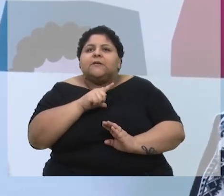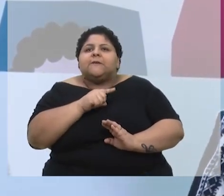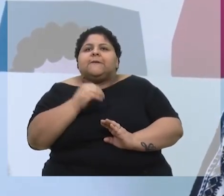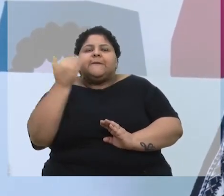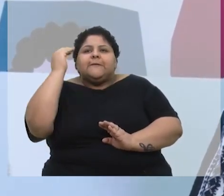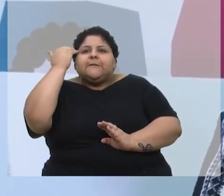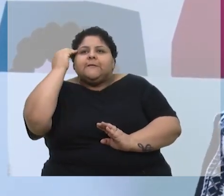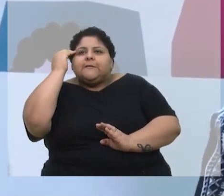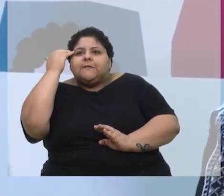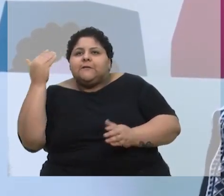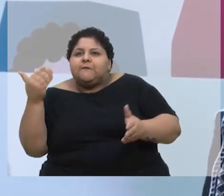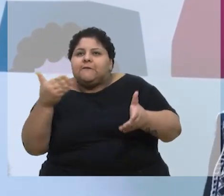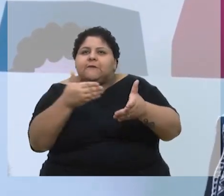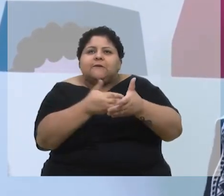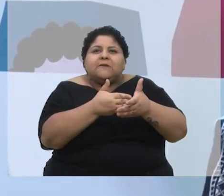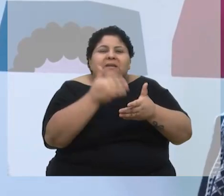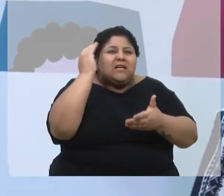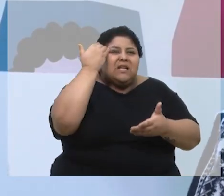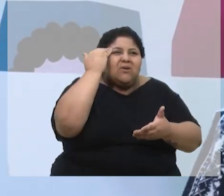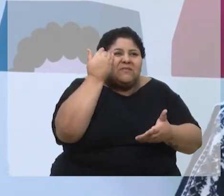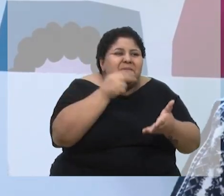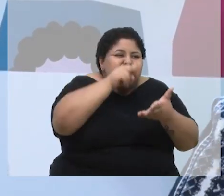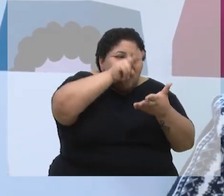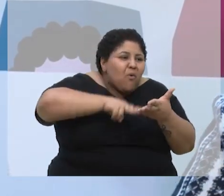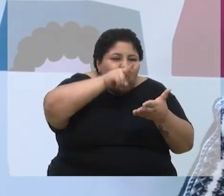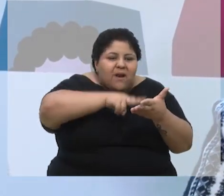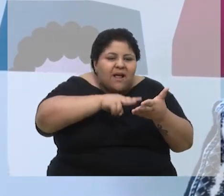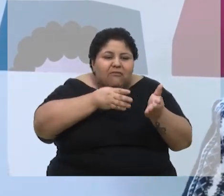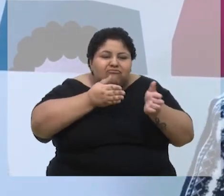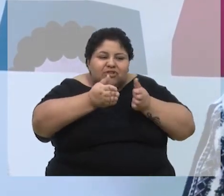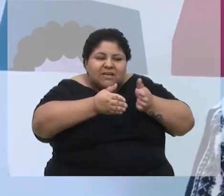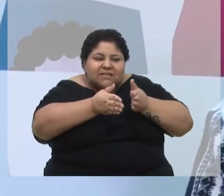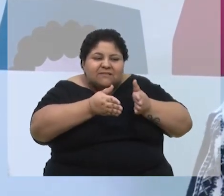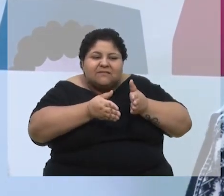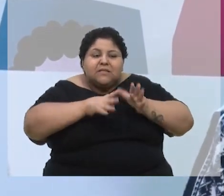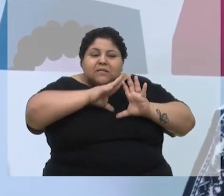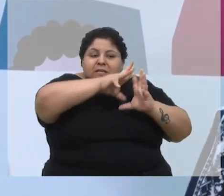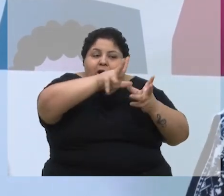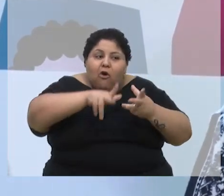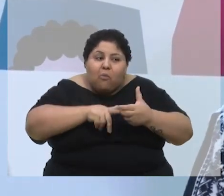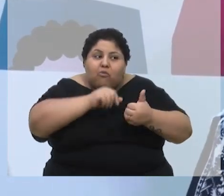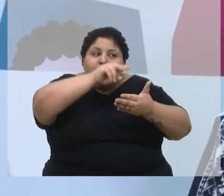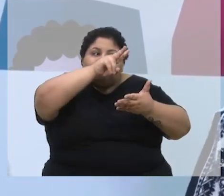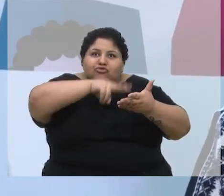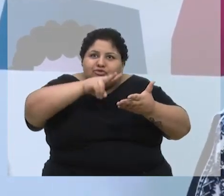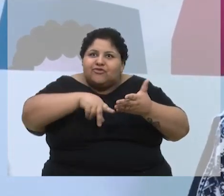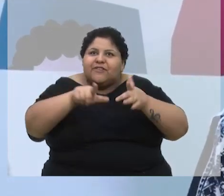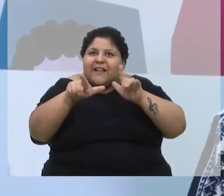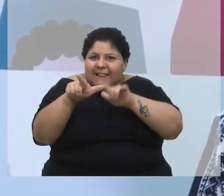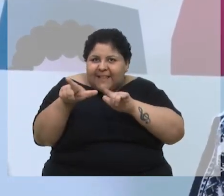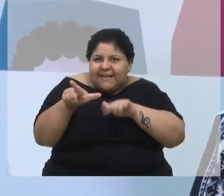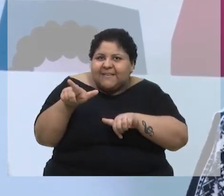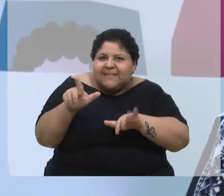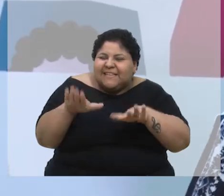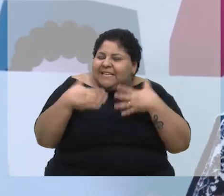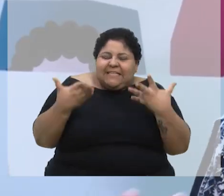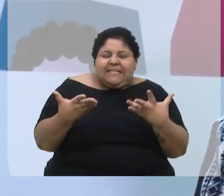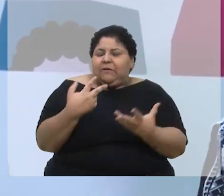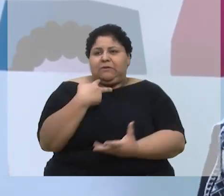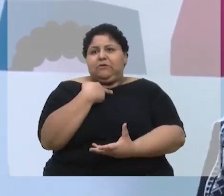nossa. A Genevieve foi minha aluna na graduação e na pós-graduação eu tive a satisfação de orientar o trabalho